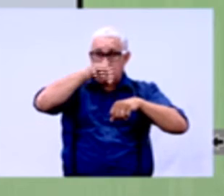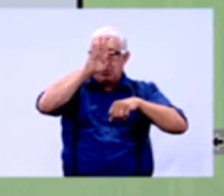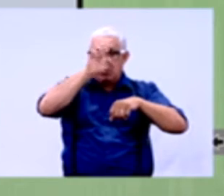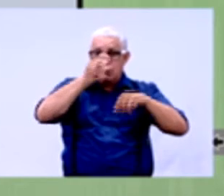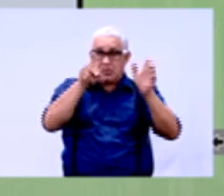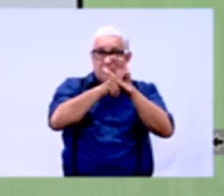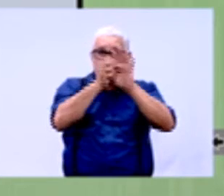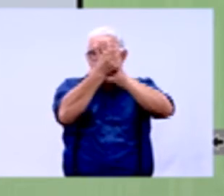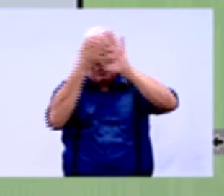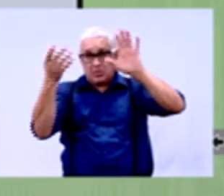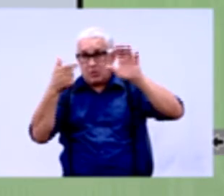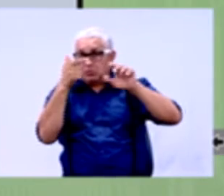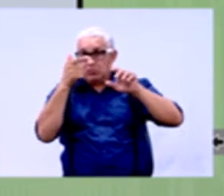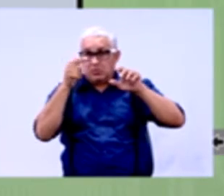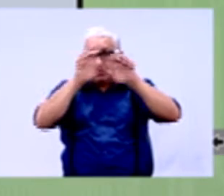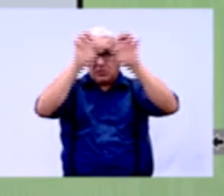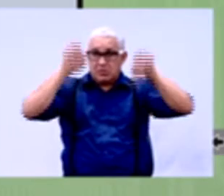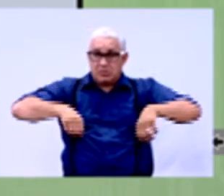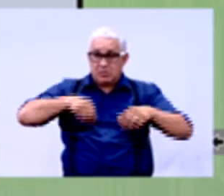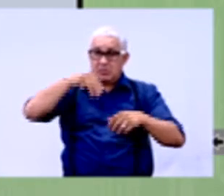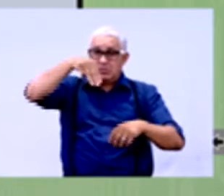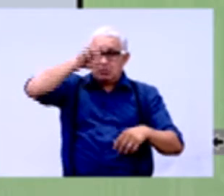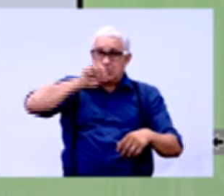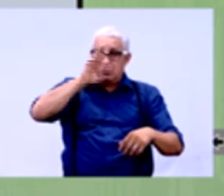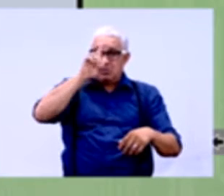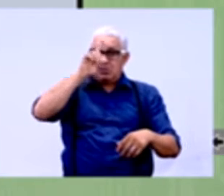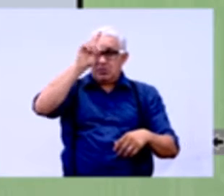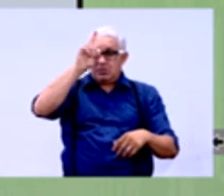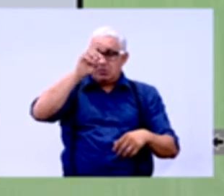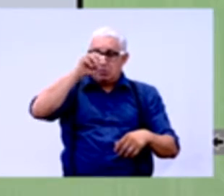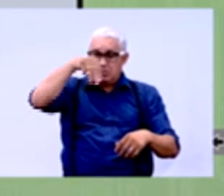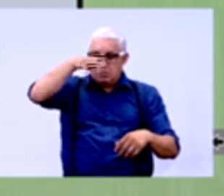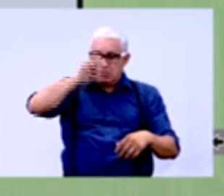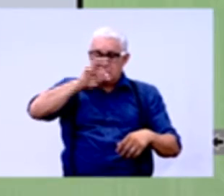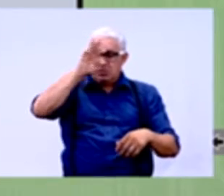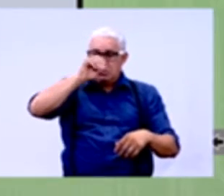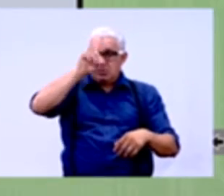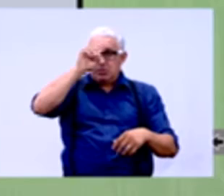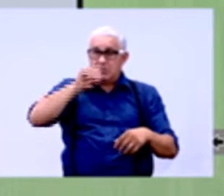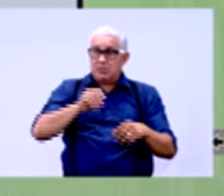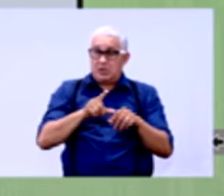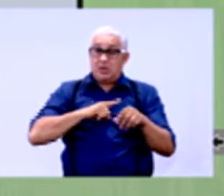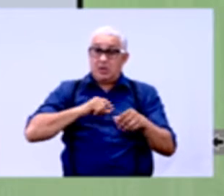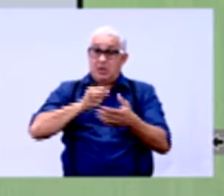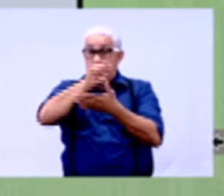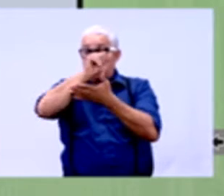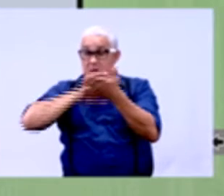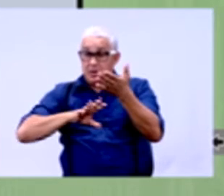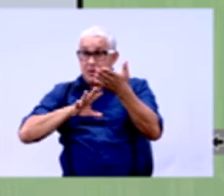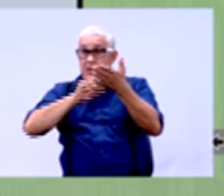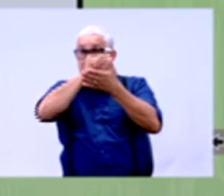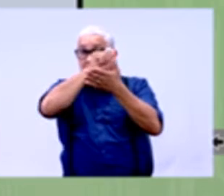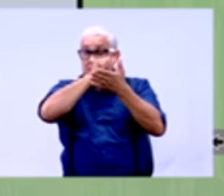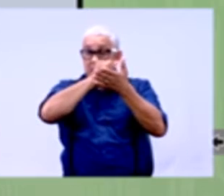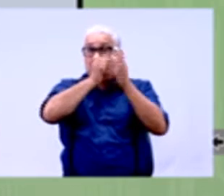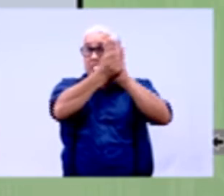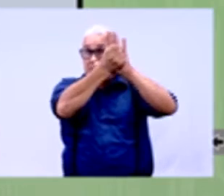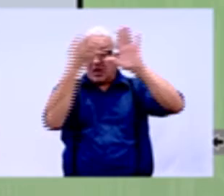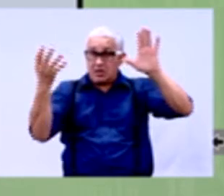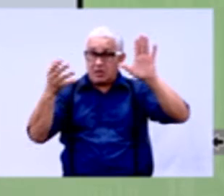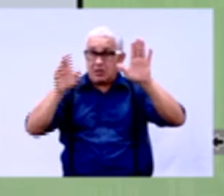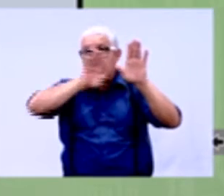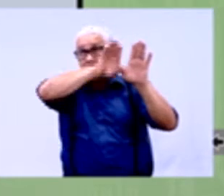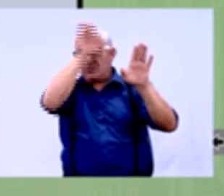não tem estrutura de método. Já quando nós estamos da aplicação para o controle, aí nós já temos uma estrutura de método.